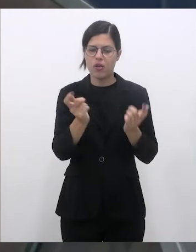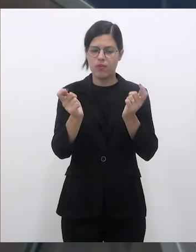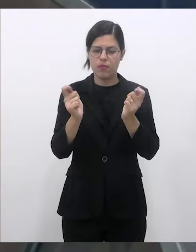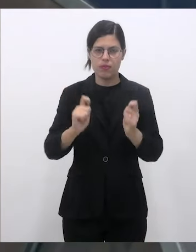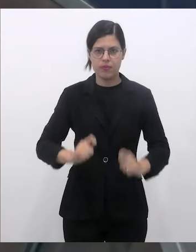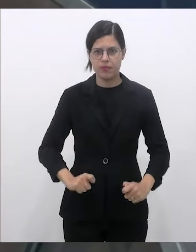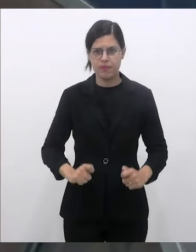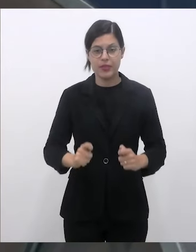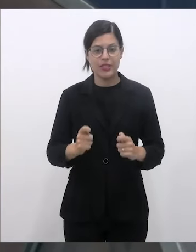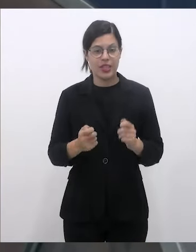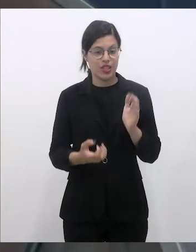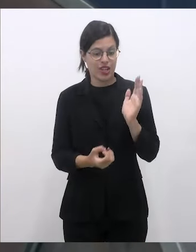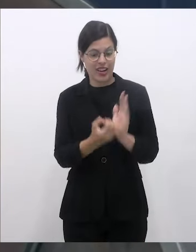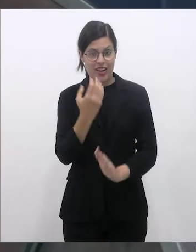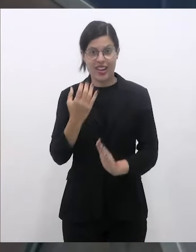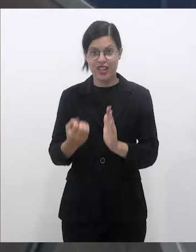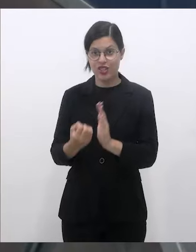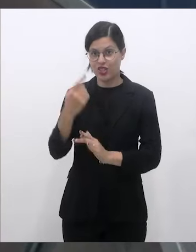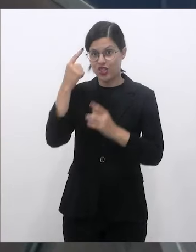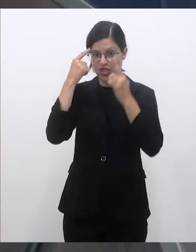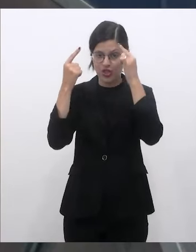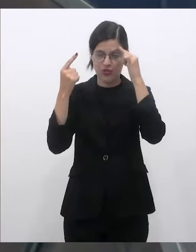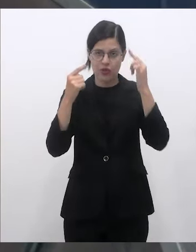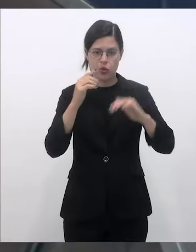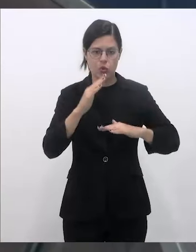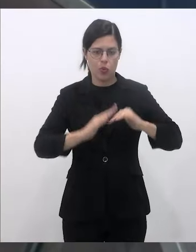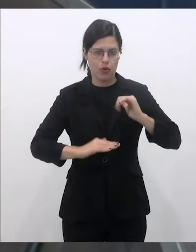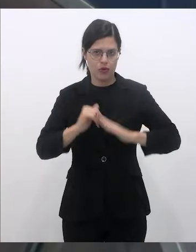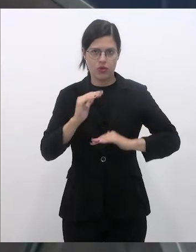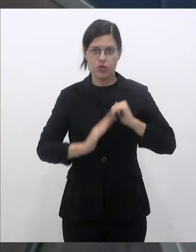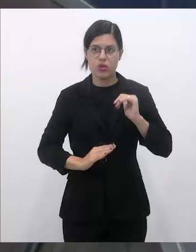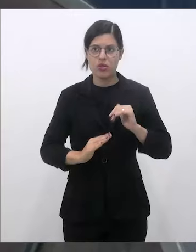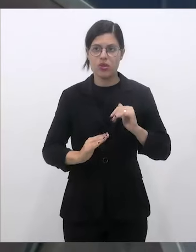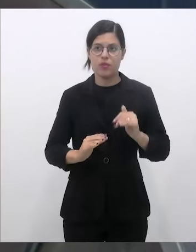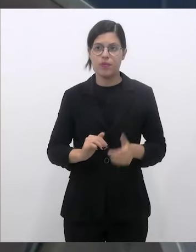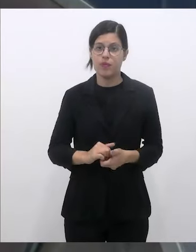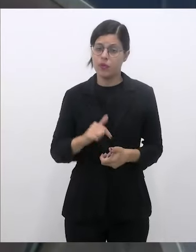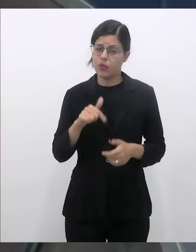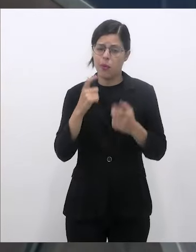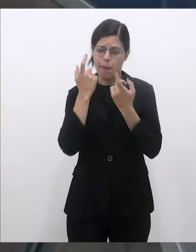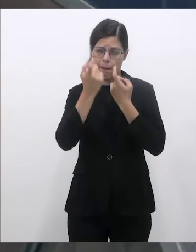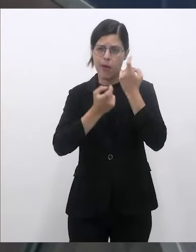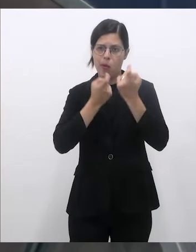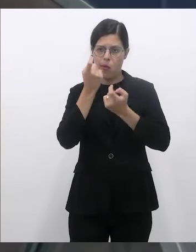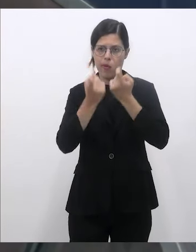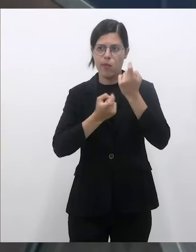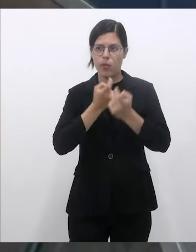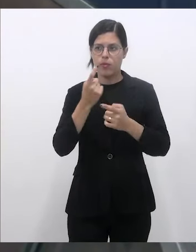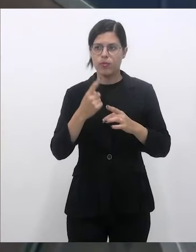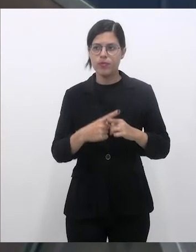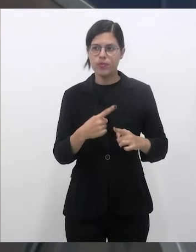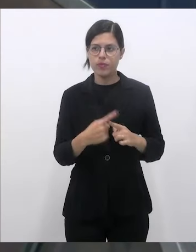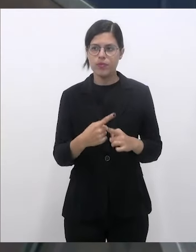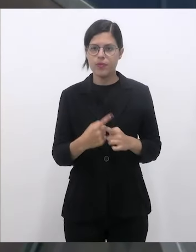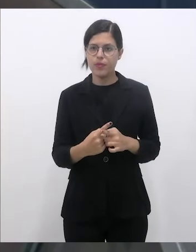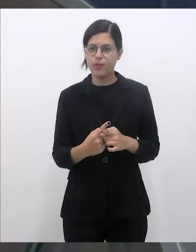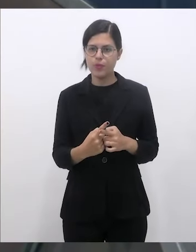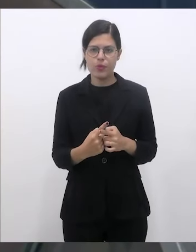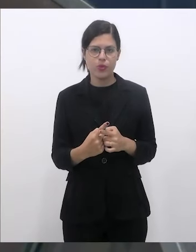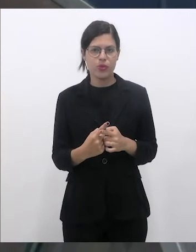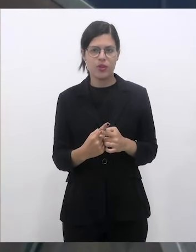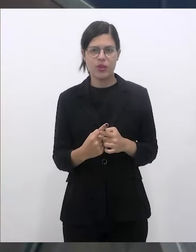a capacidade criativa e de execução de um profissional. E isso me preocupa muito,